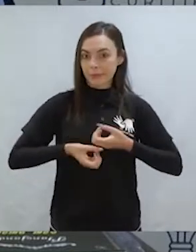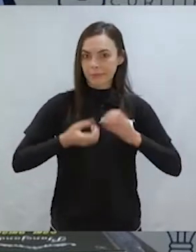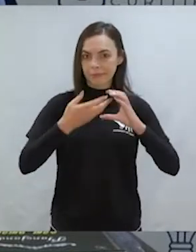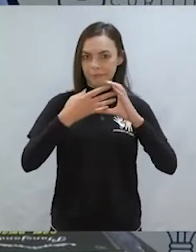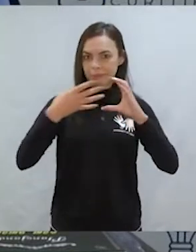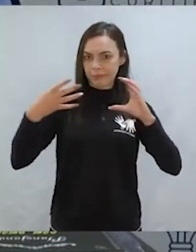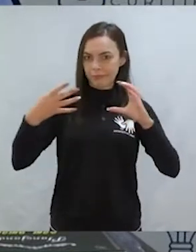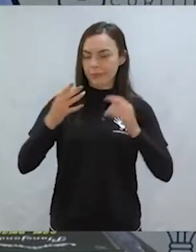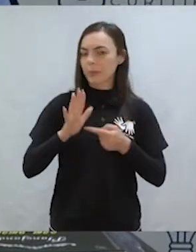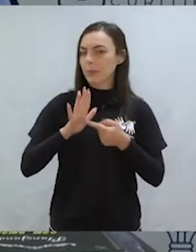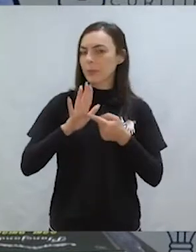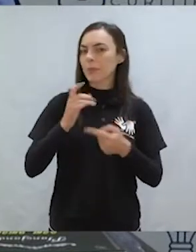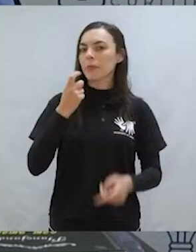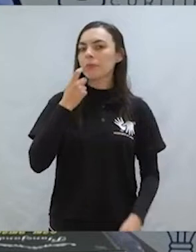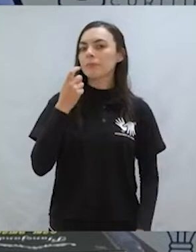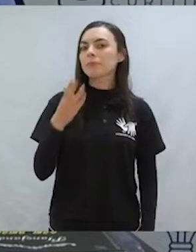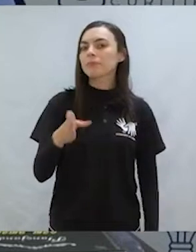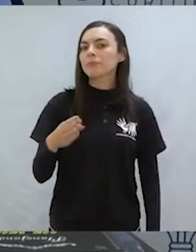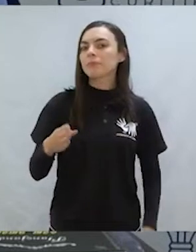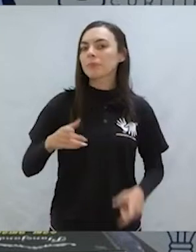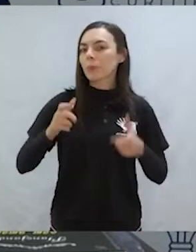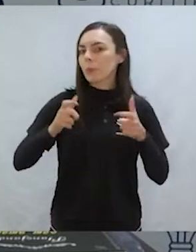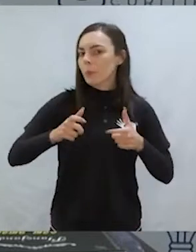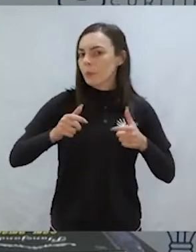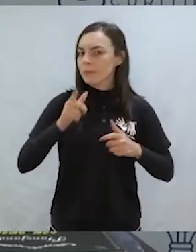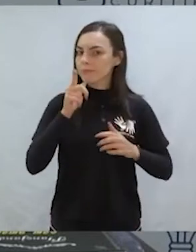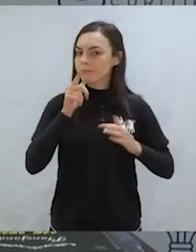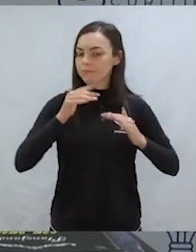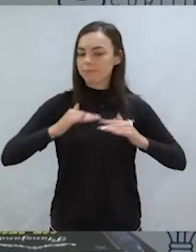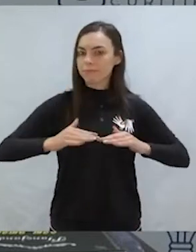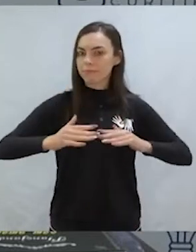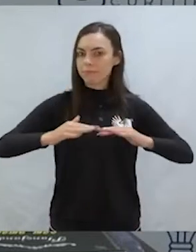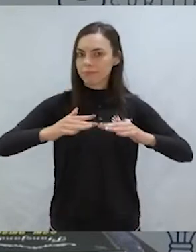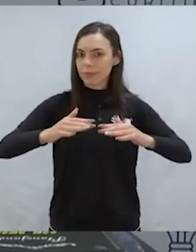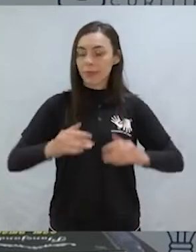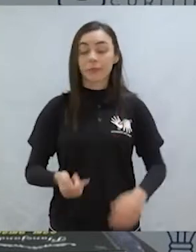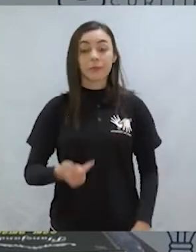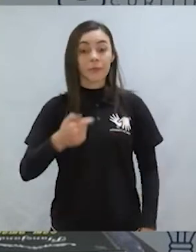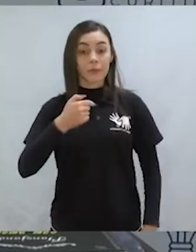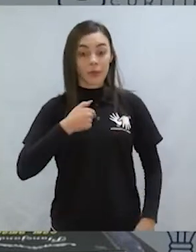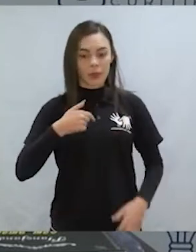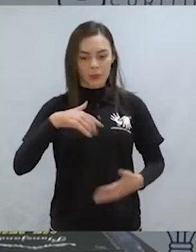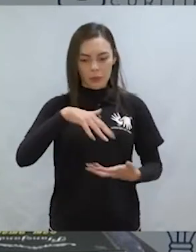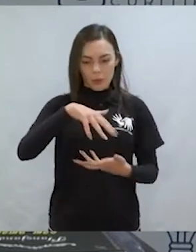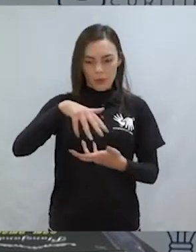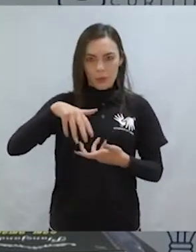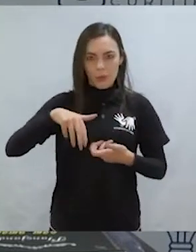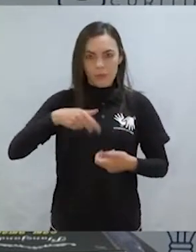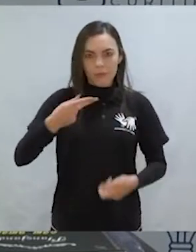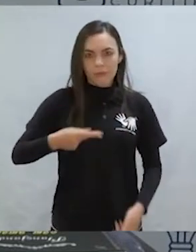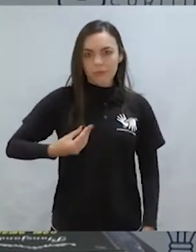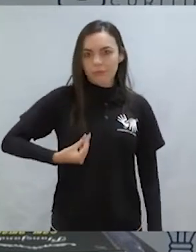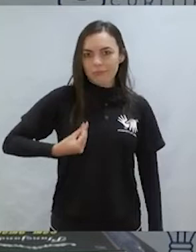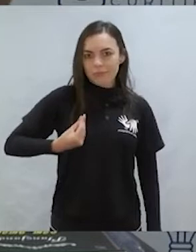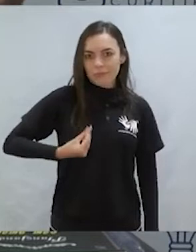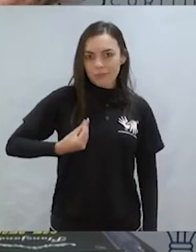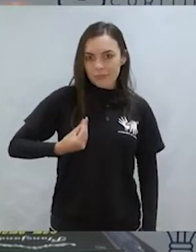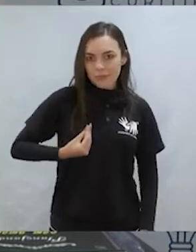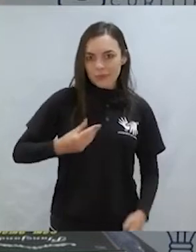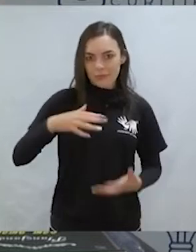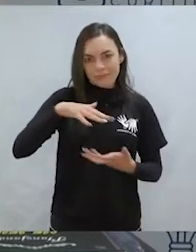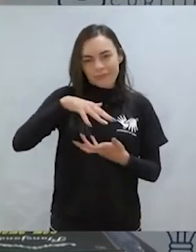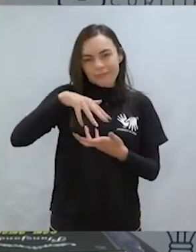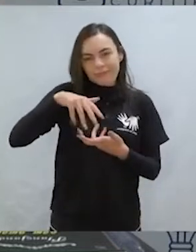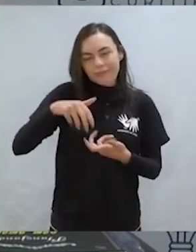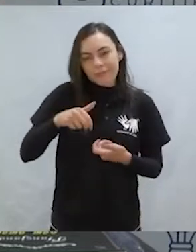na quadrinha está escrito: os peixes nascem no mar. Eu nasci neste mundo, quer dizer